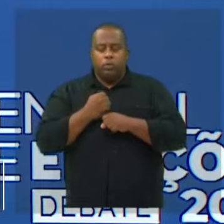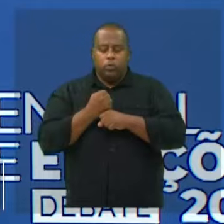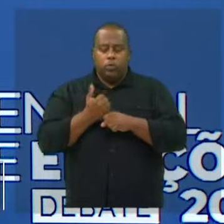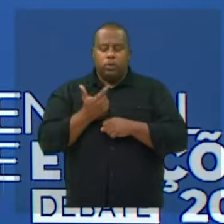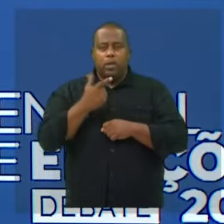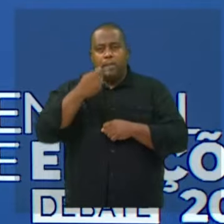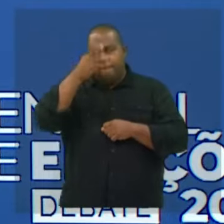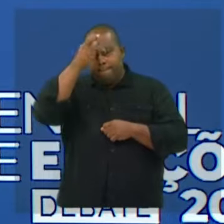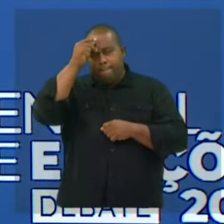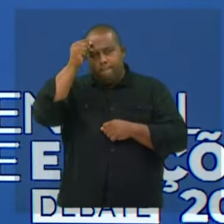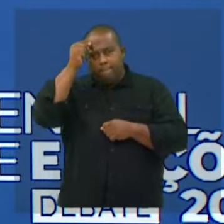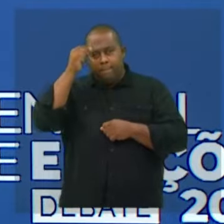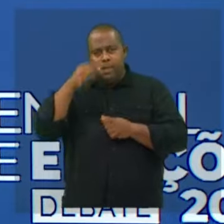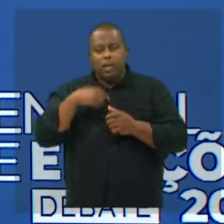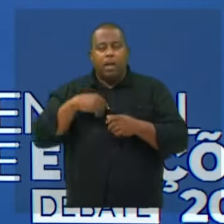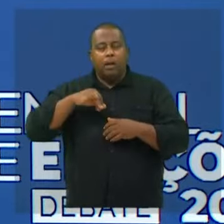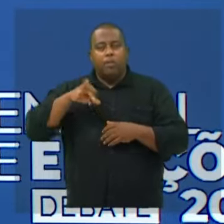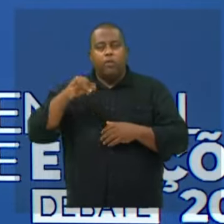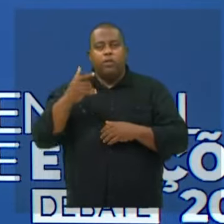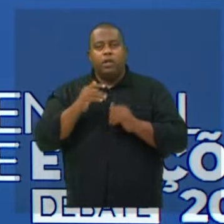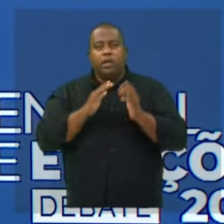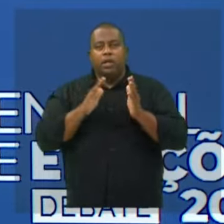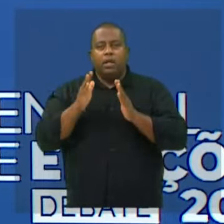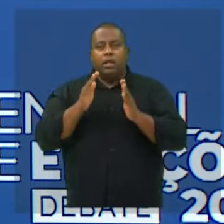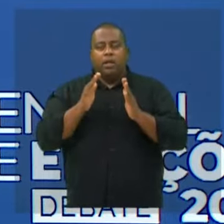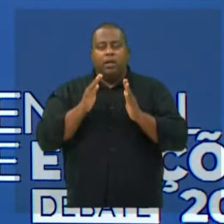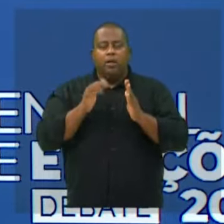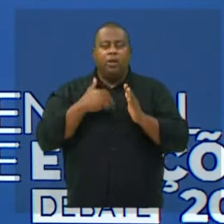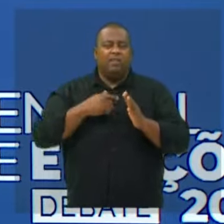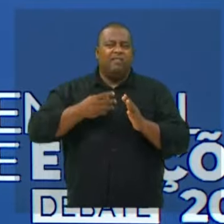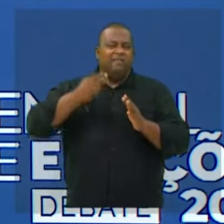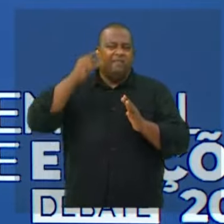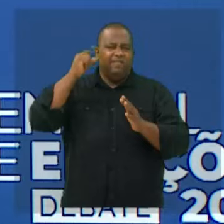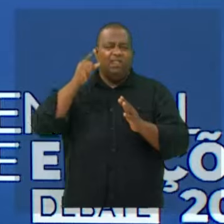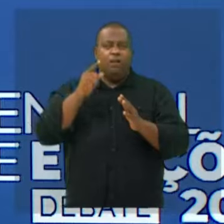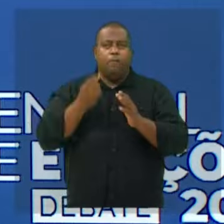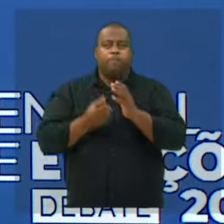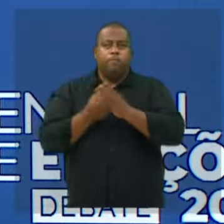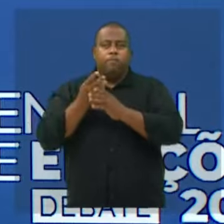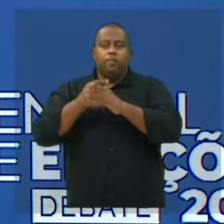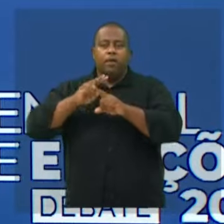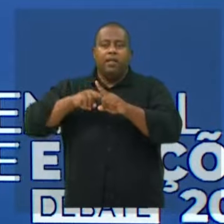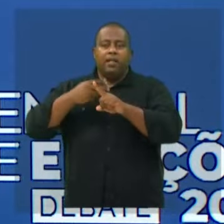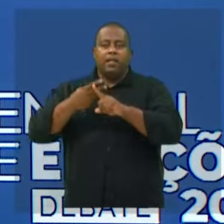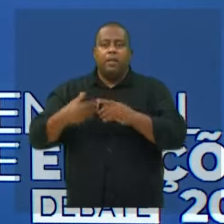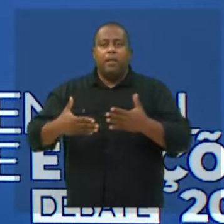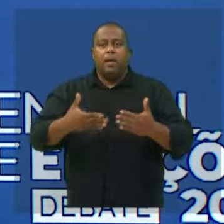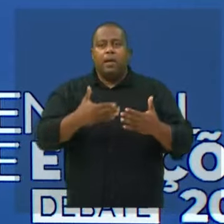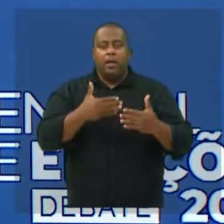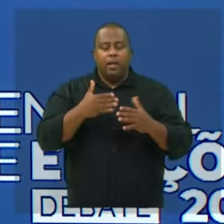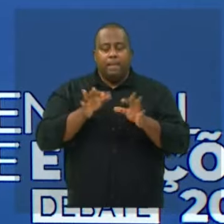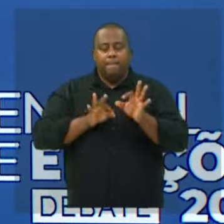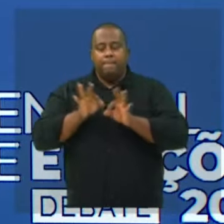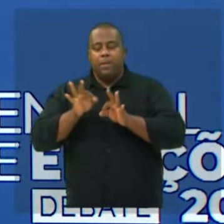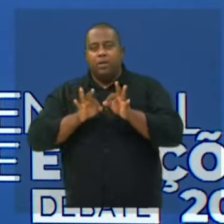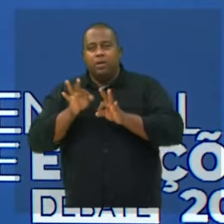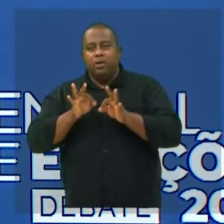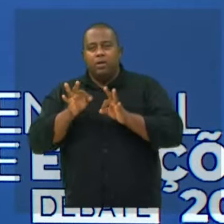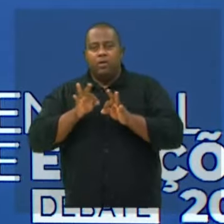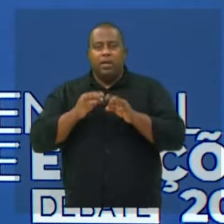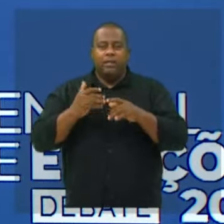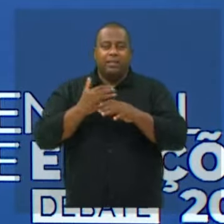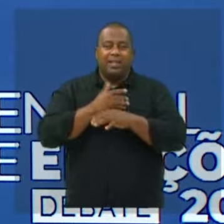aproveitou o BUM econômico dos anos de 2006 2007 dobrar a arrecadação não planejou a cidade para os próximos 20 anos e